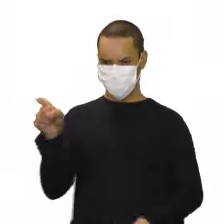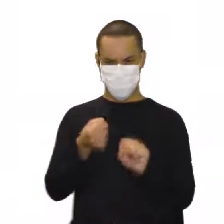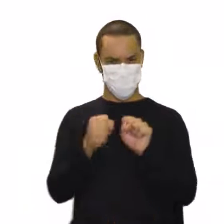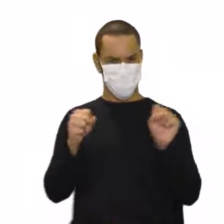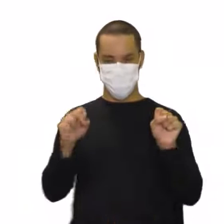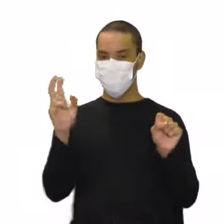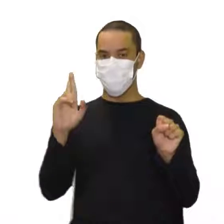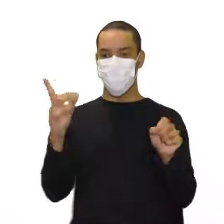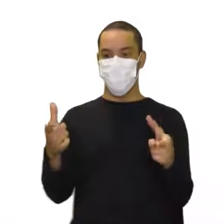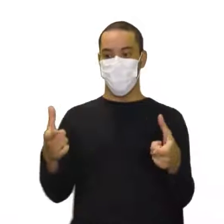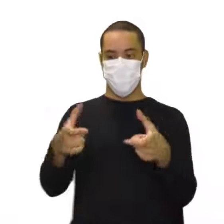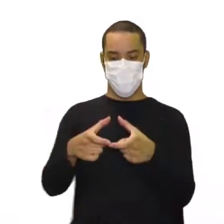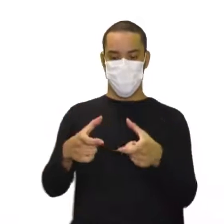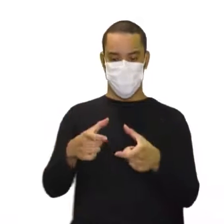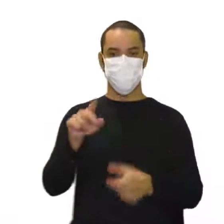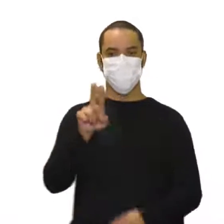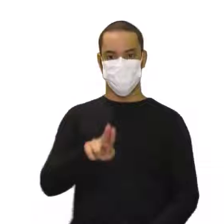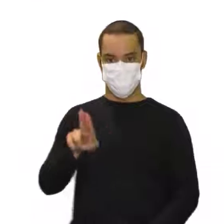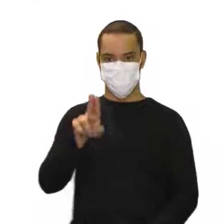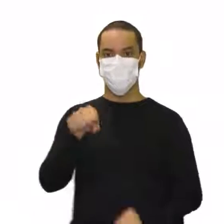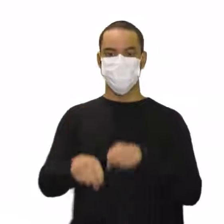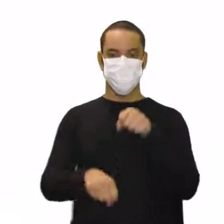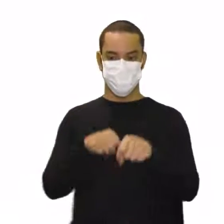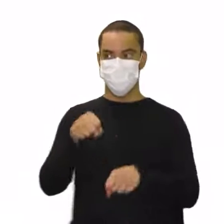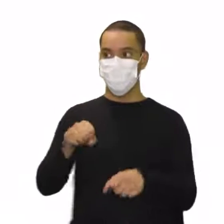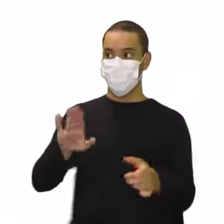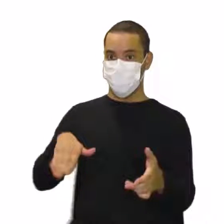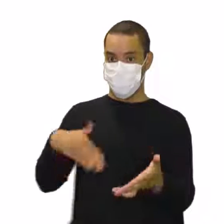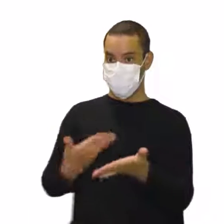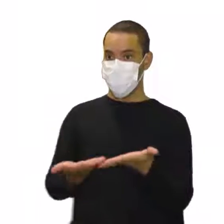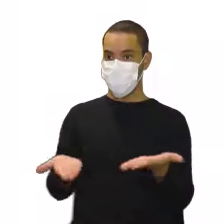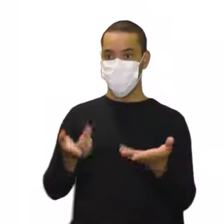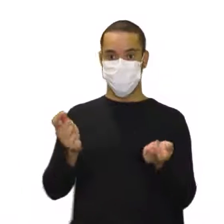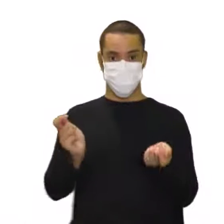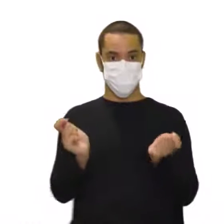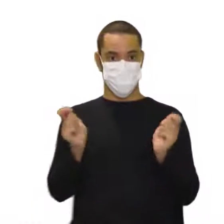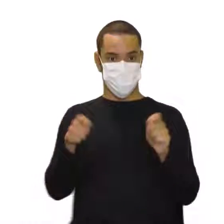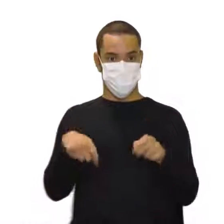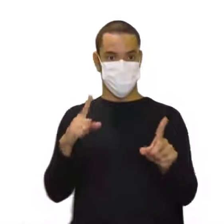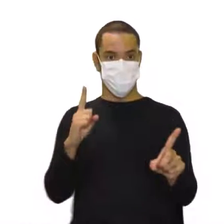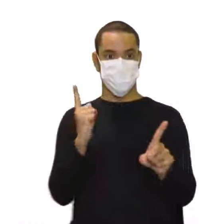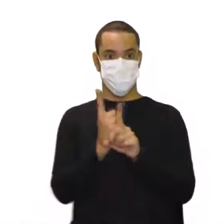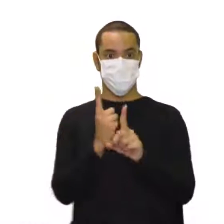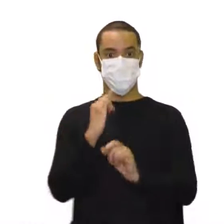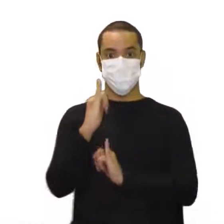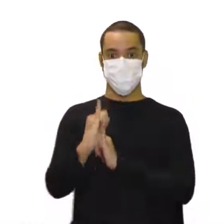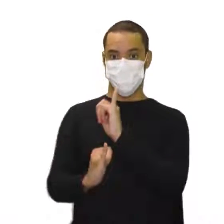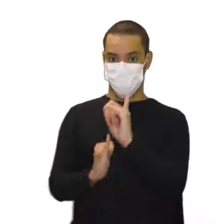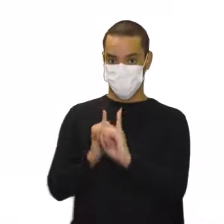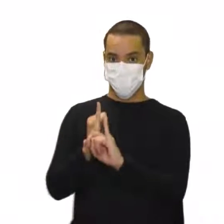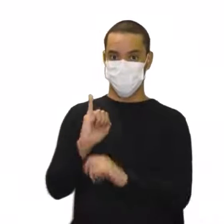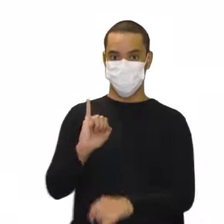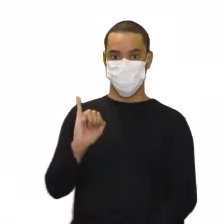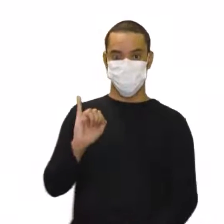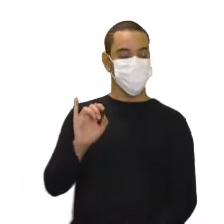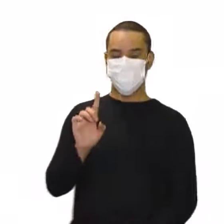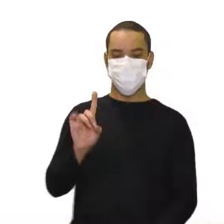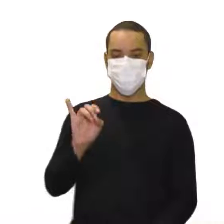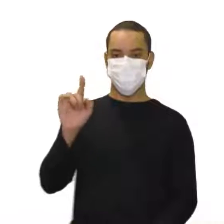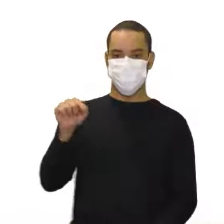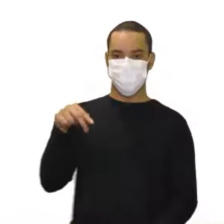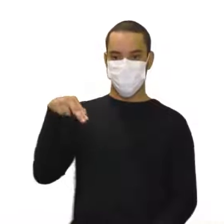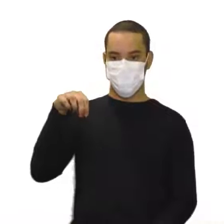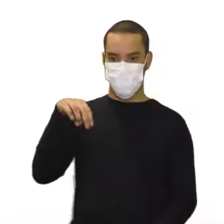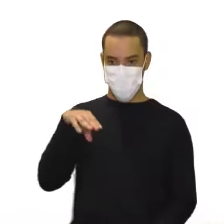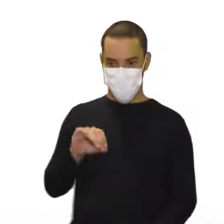foi um dos primeiros. Mas até hoje ainda é possível você até encontrar na internet. Dínamo, que tem um farolzinho que você pode usar